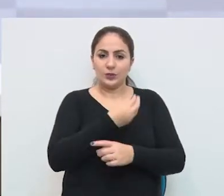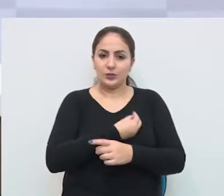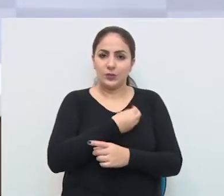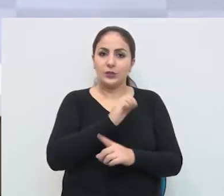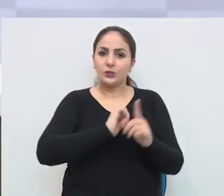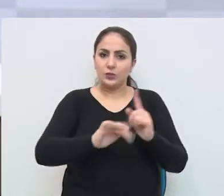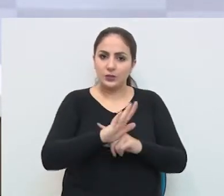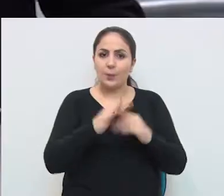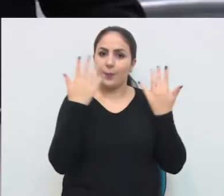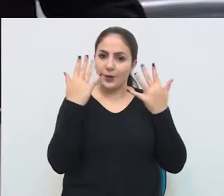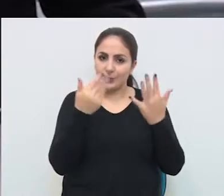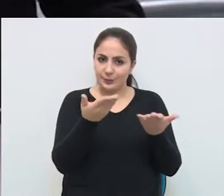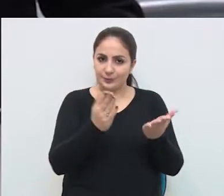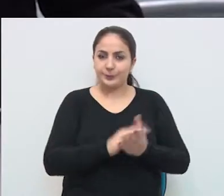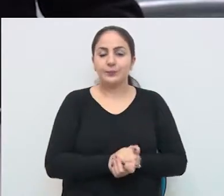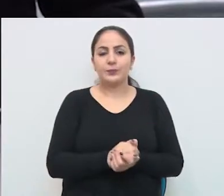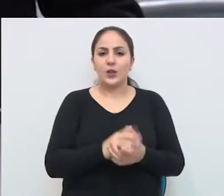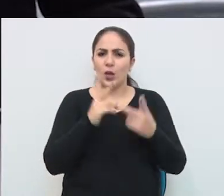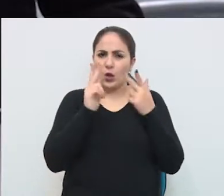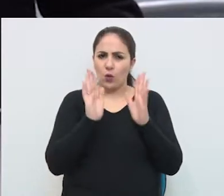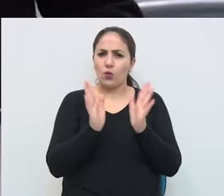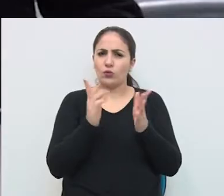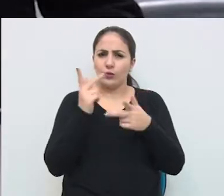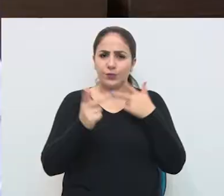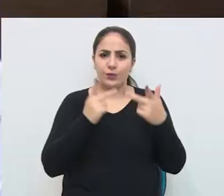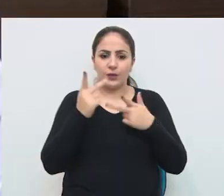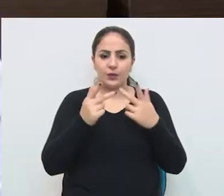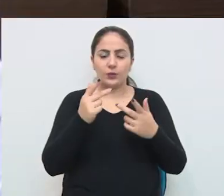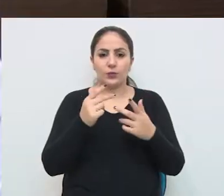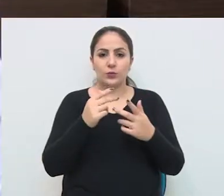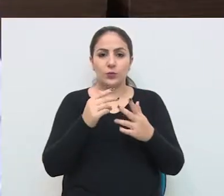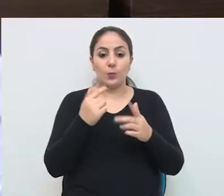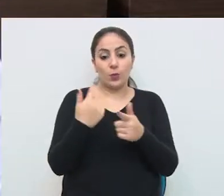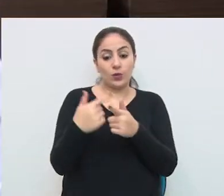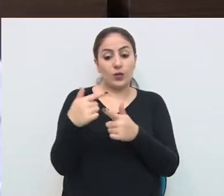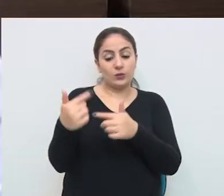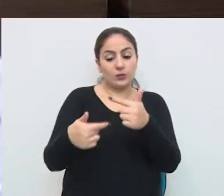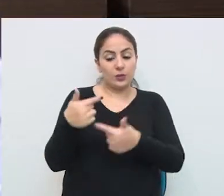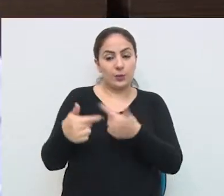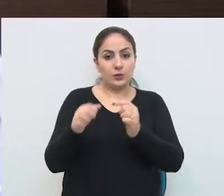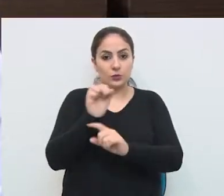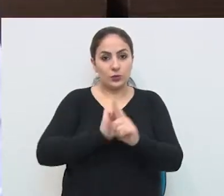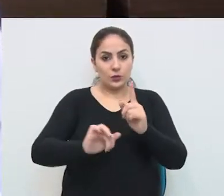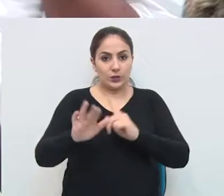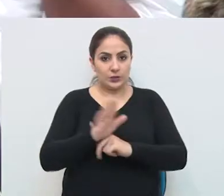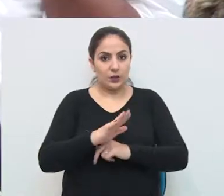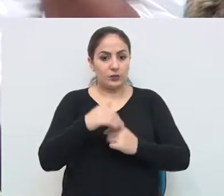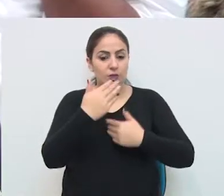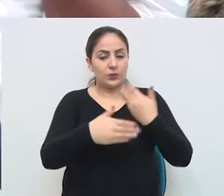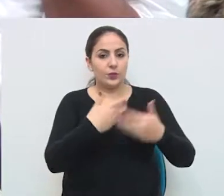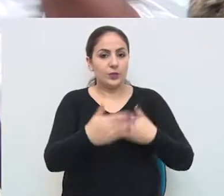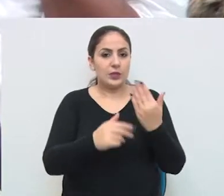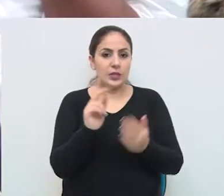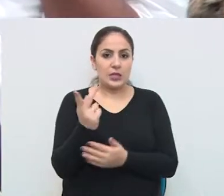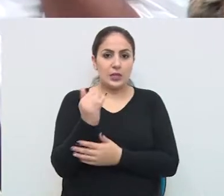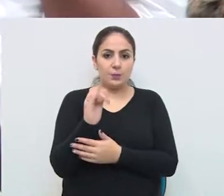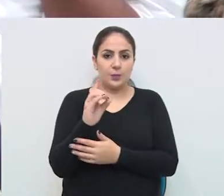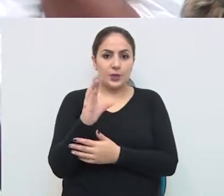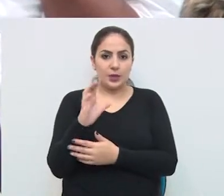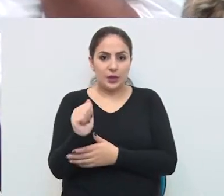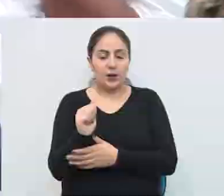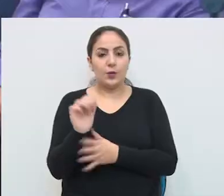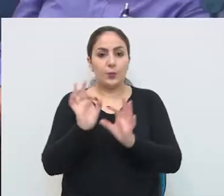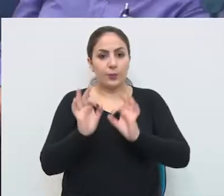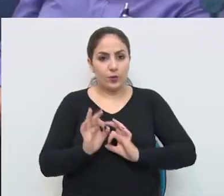vida social. Então, parabéns. Como já foi dito, em função do trabalho social desenvolvido na Hípica, o projeto do campo